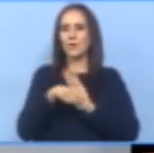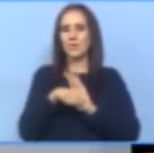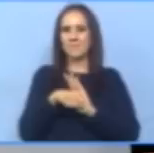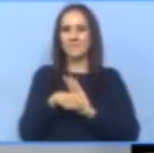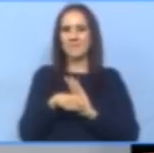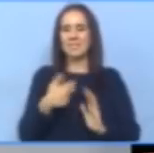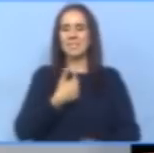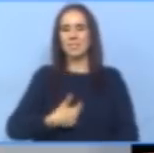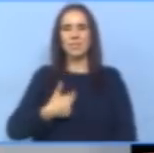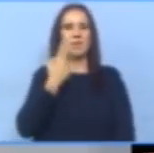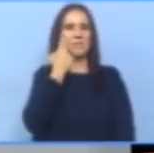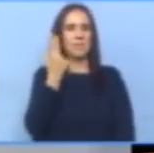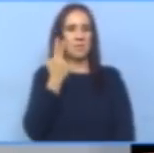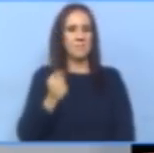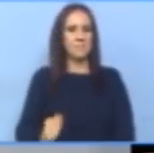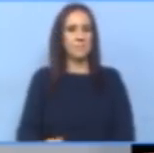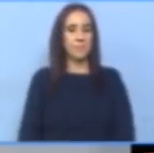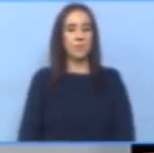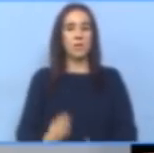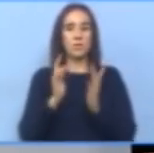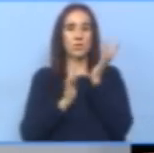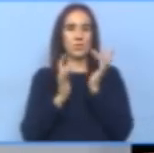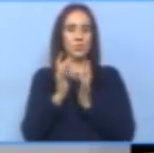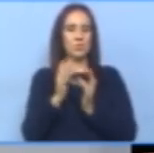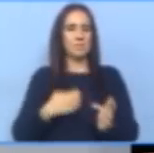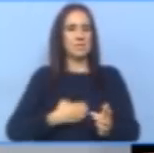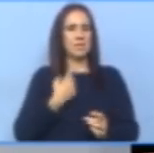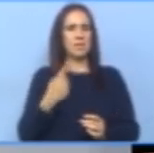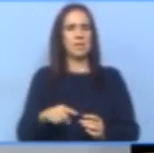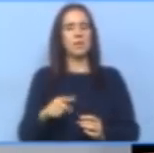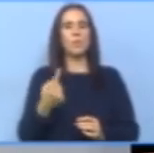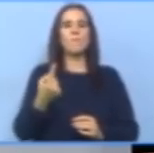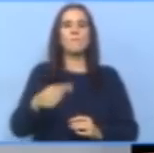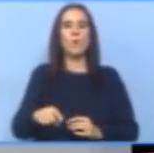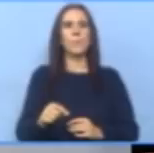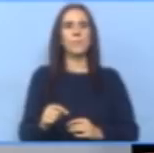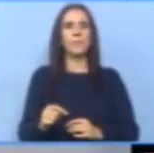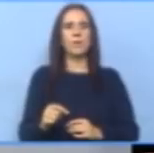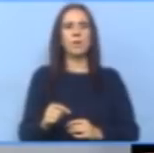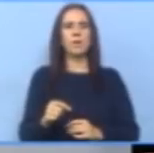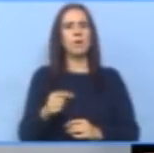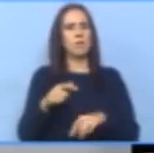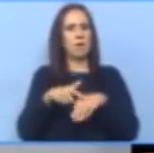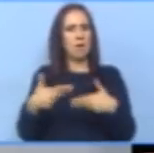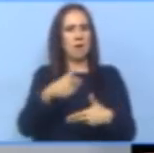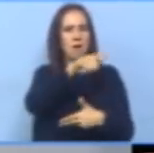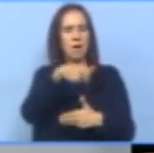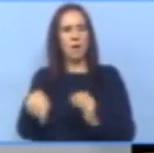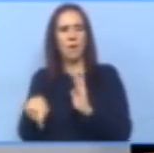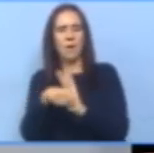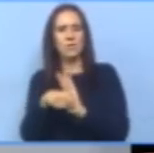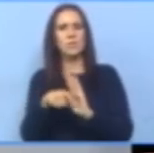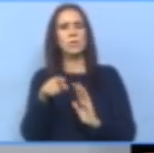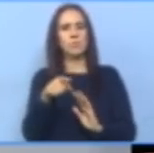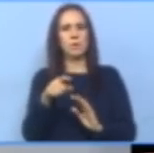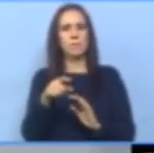vida cristã. Jesus também tem esse sentido, não faz só provocações aos seus contemporâneos, ao desafiá-los